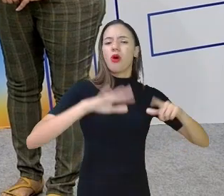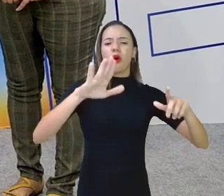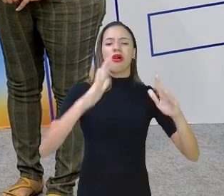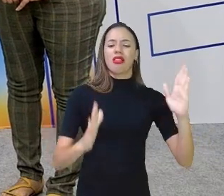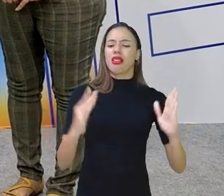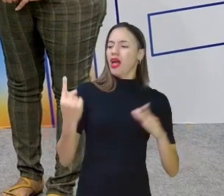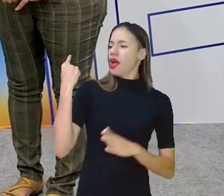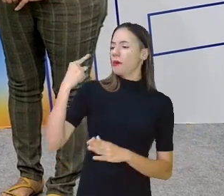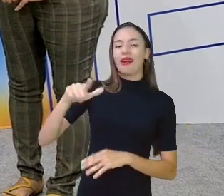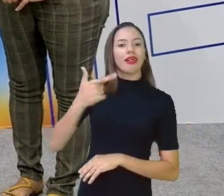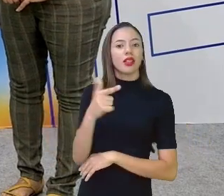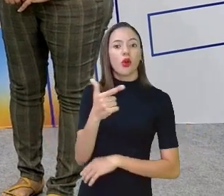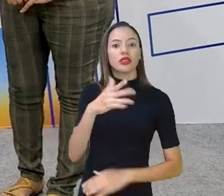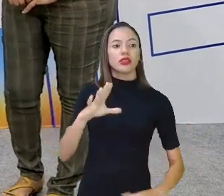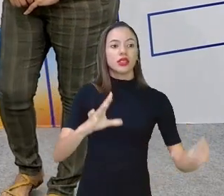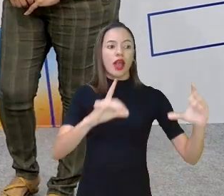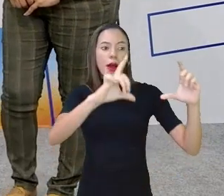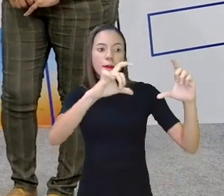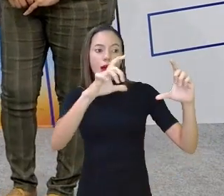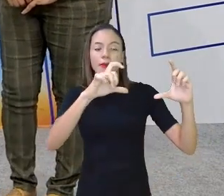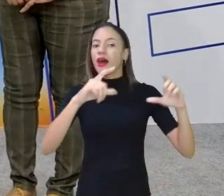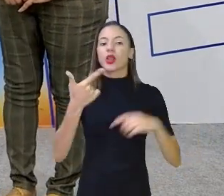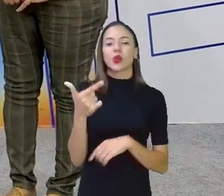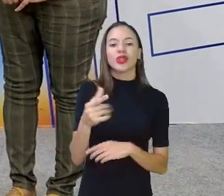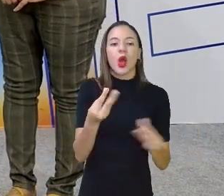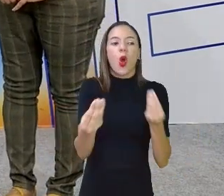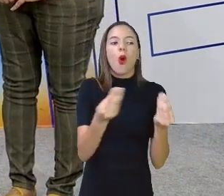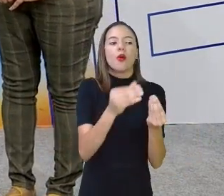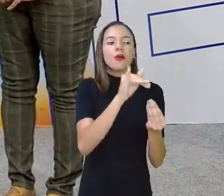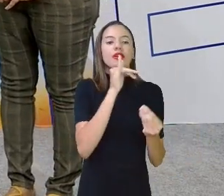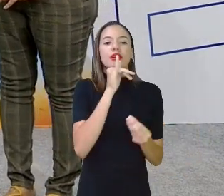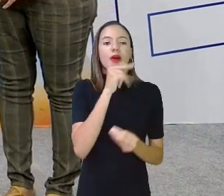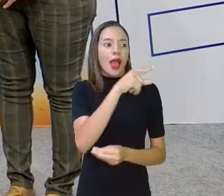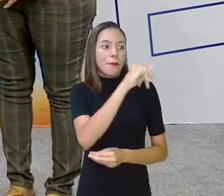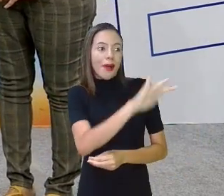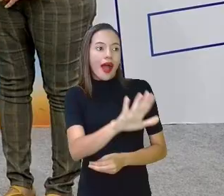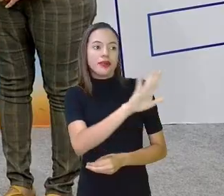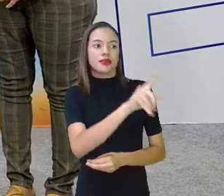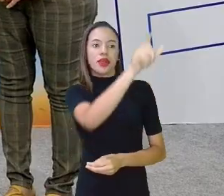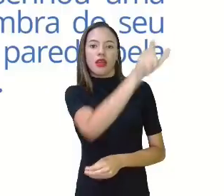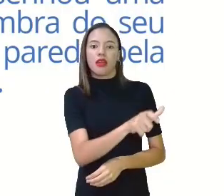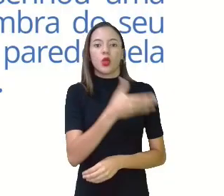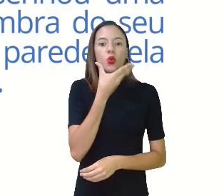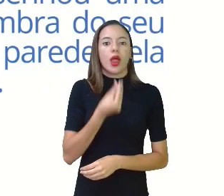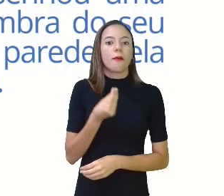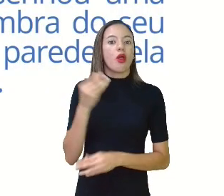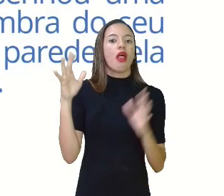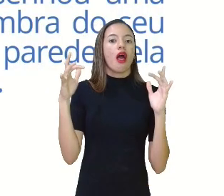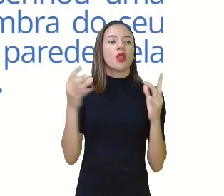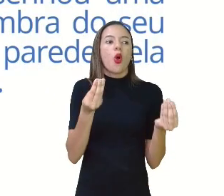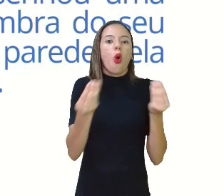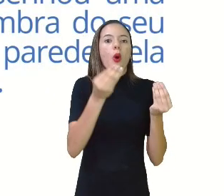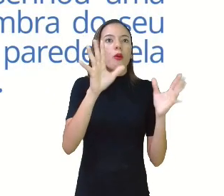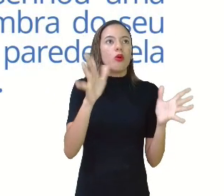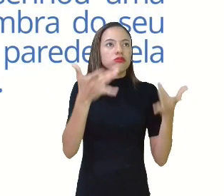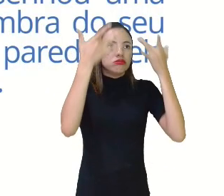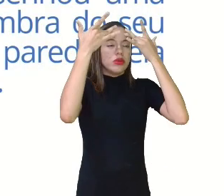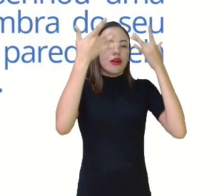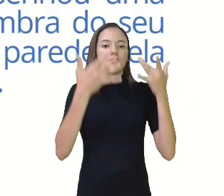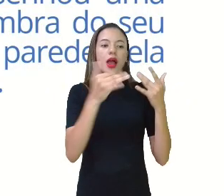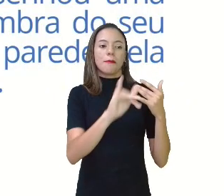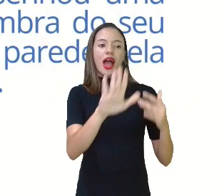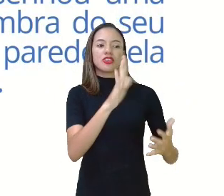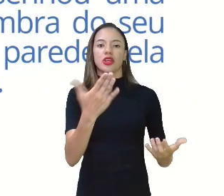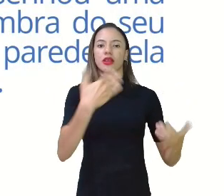é que ela podia guardar a imagem do namorado dela? Então, ela teve uma ideia. Ela disse, eu